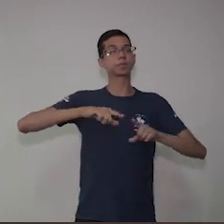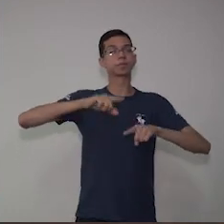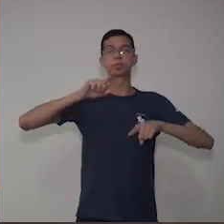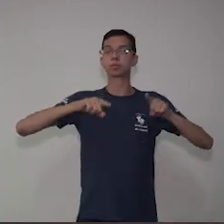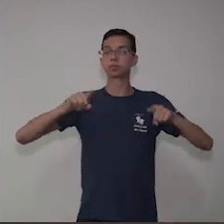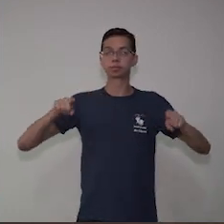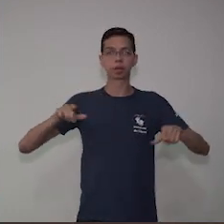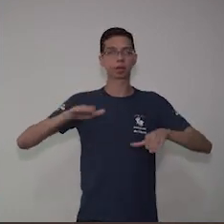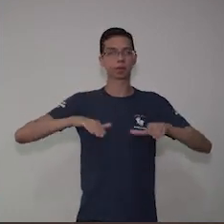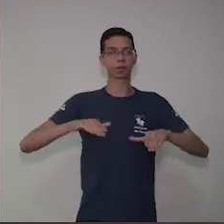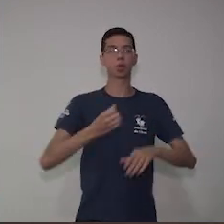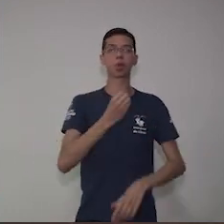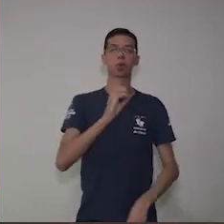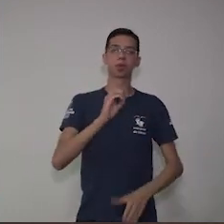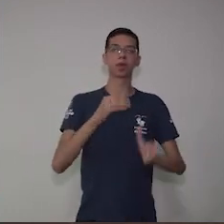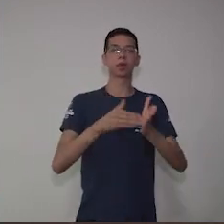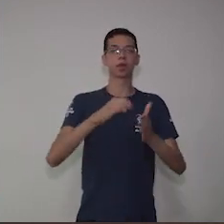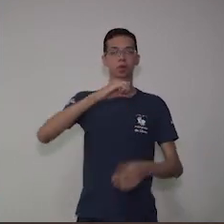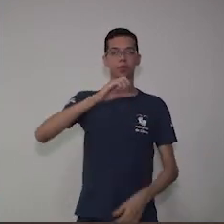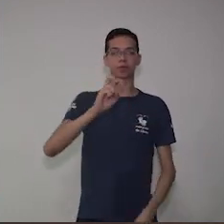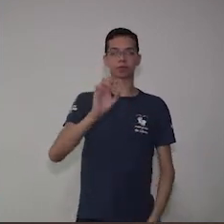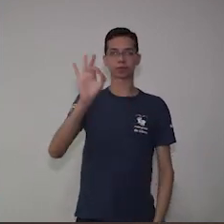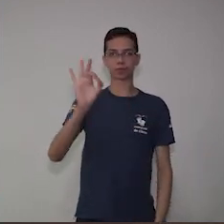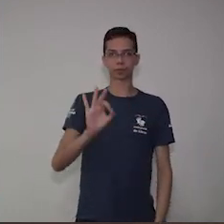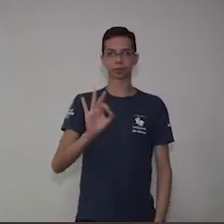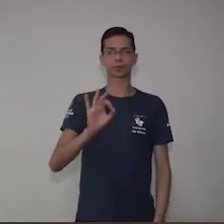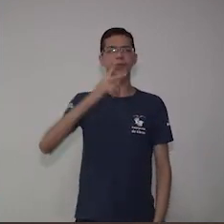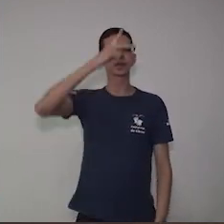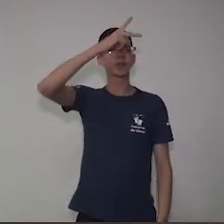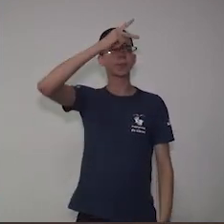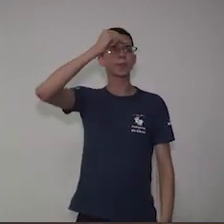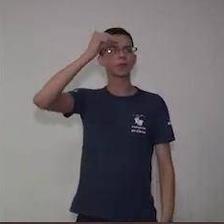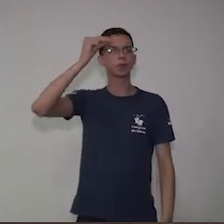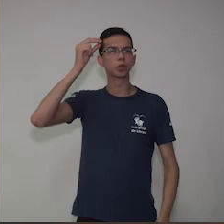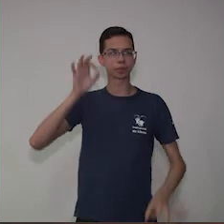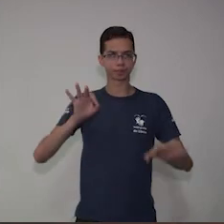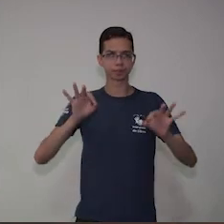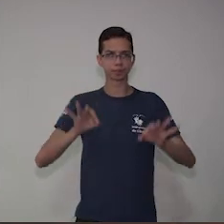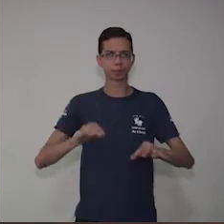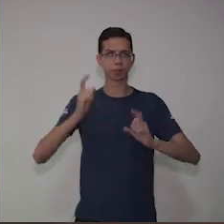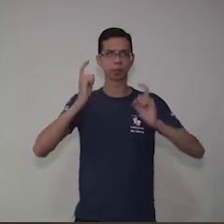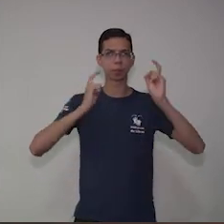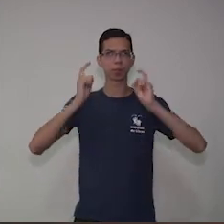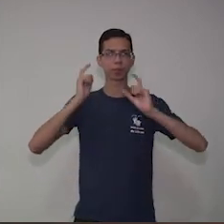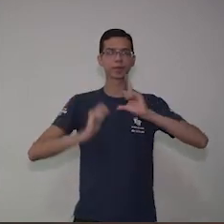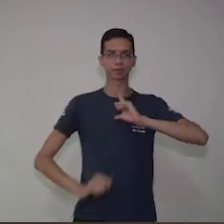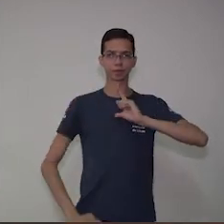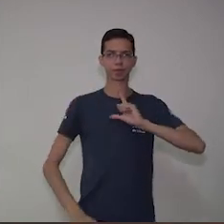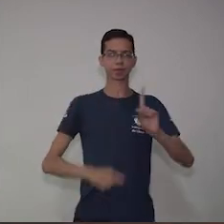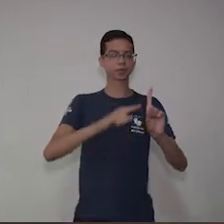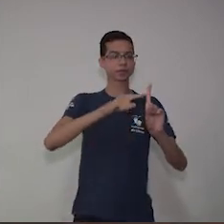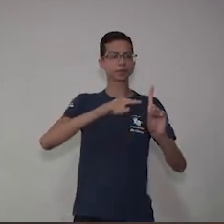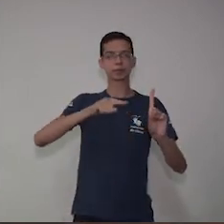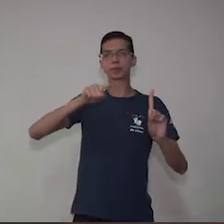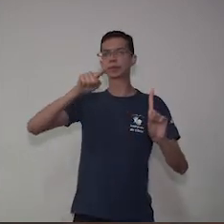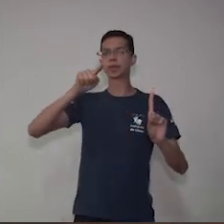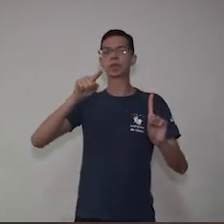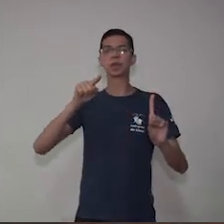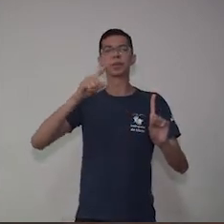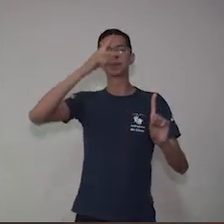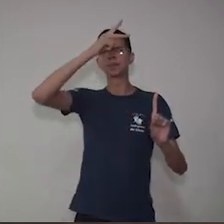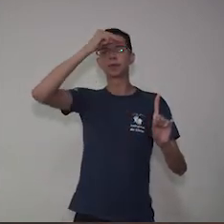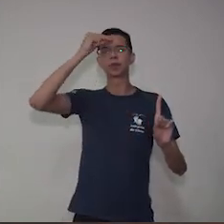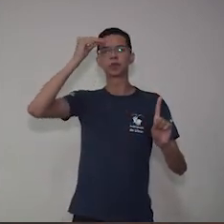80% a 95%. Se a Prefeitura está realmente preocupada com esta curva e o que pretende fazer